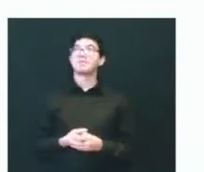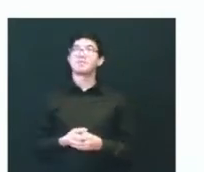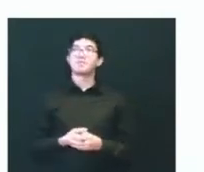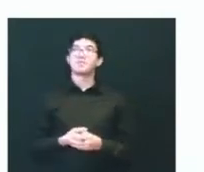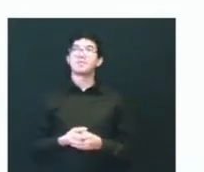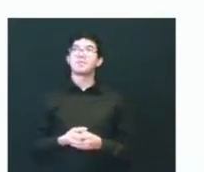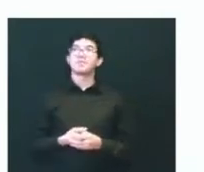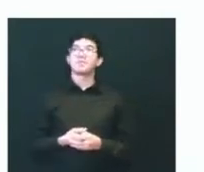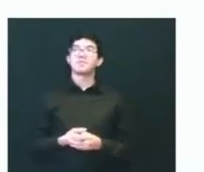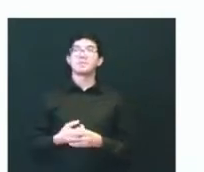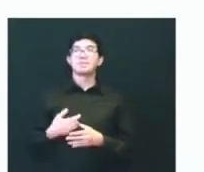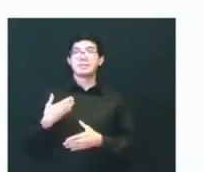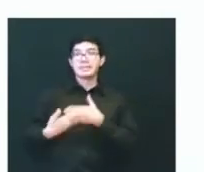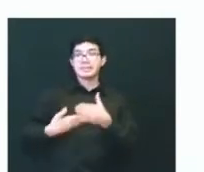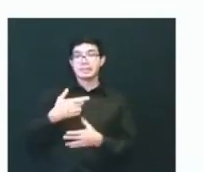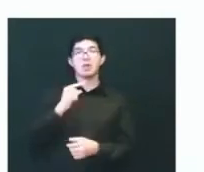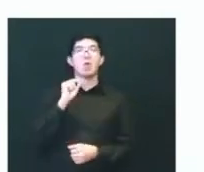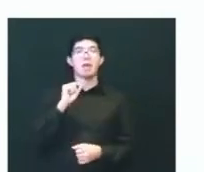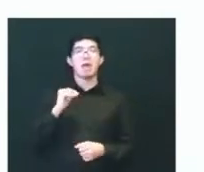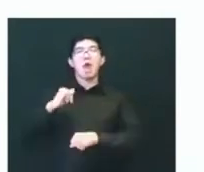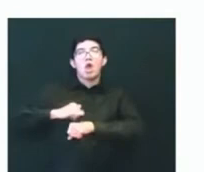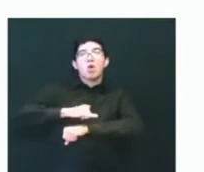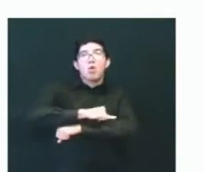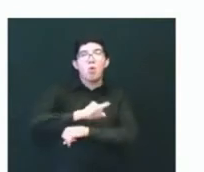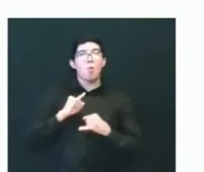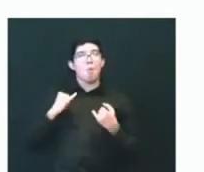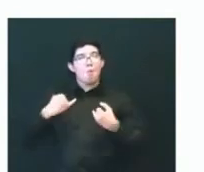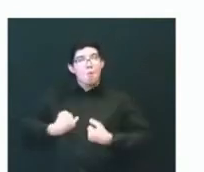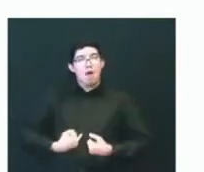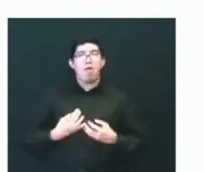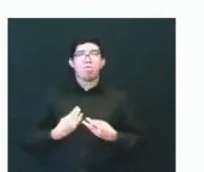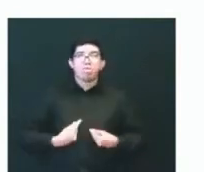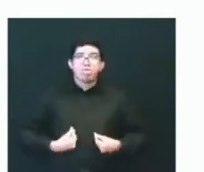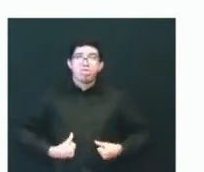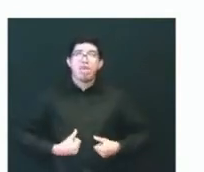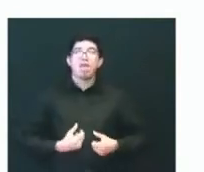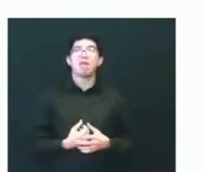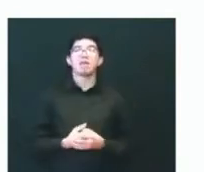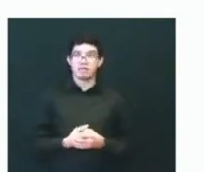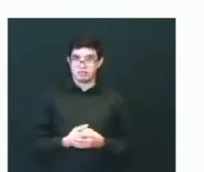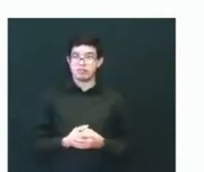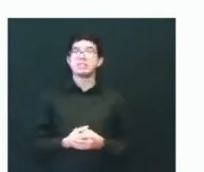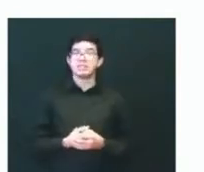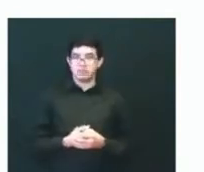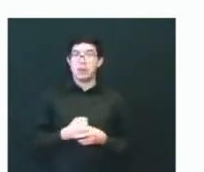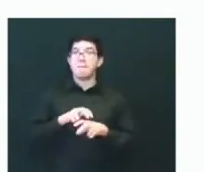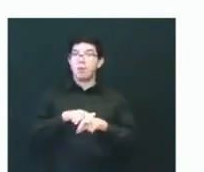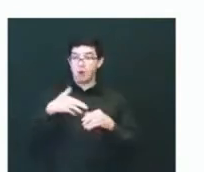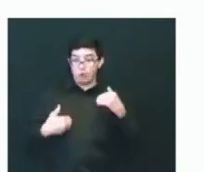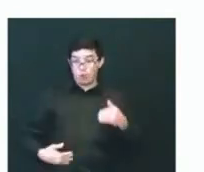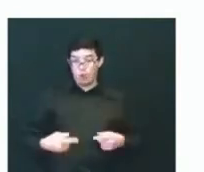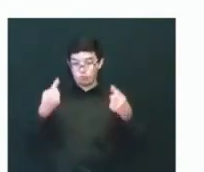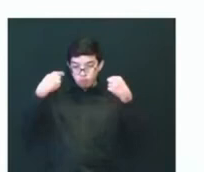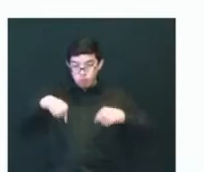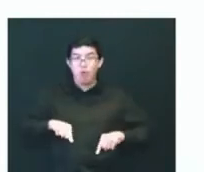levam a um quadro de lipólise, uma depressão mais de gordura que está sendo estocada. Então, em todo o nosso corpo tem